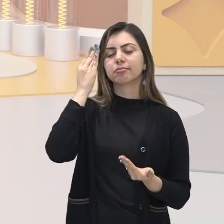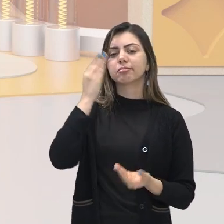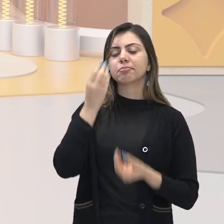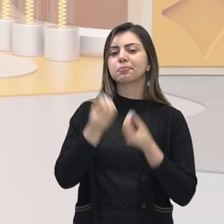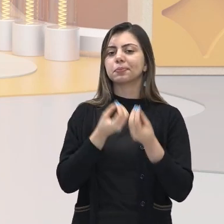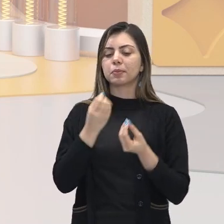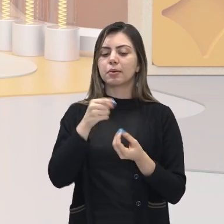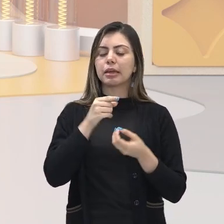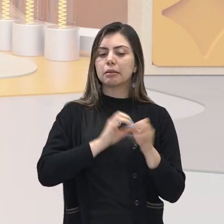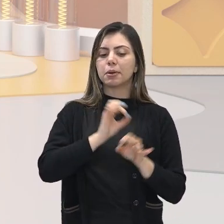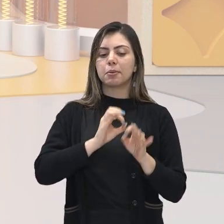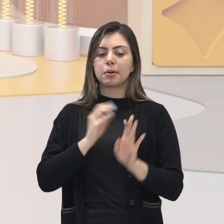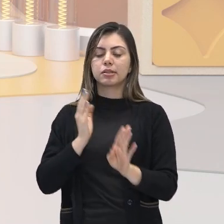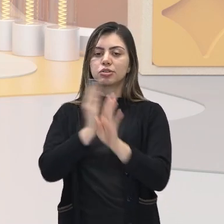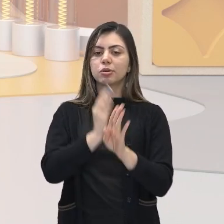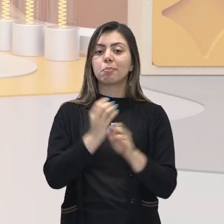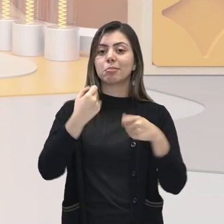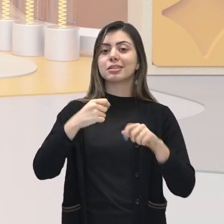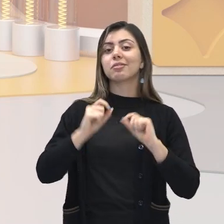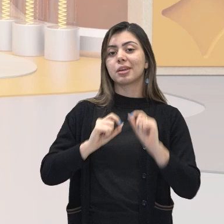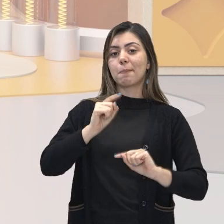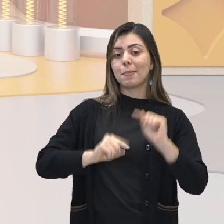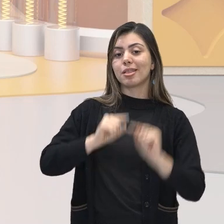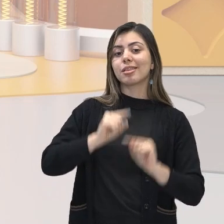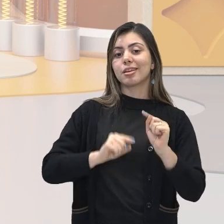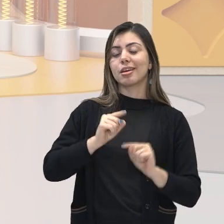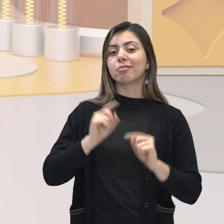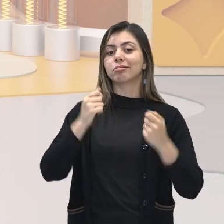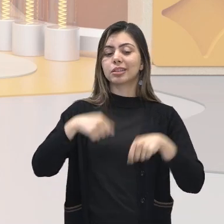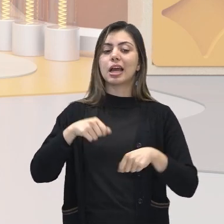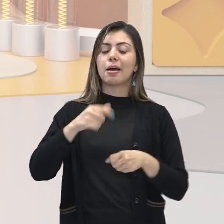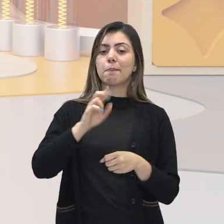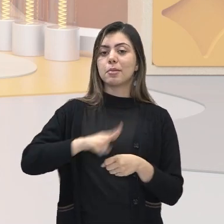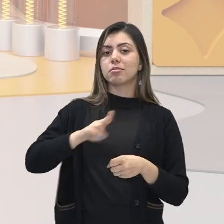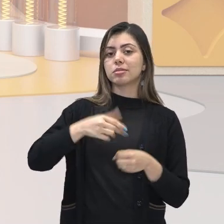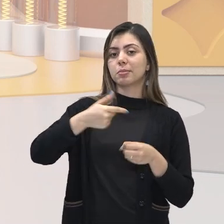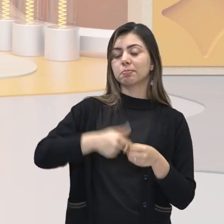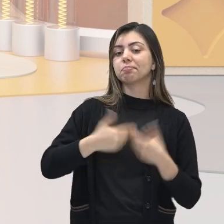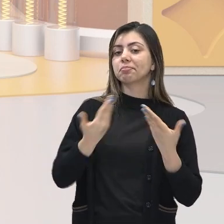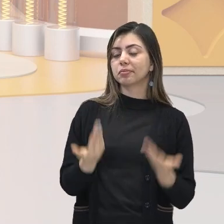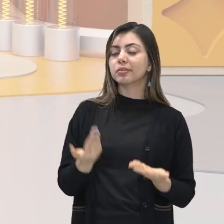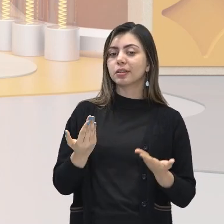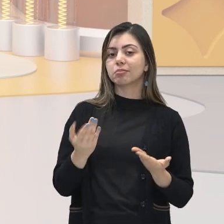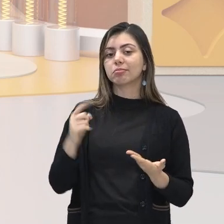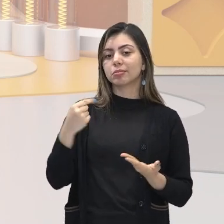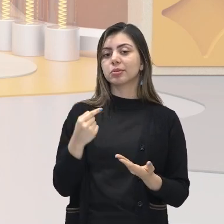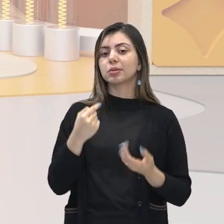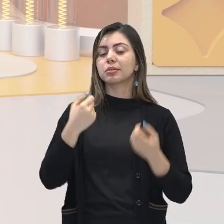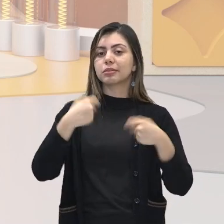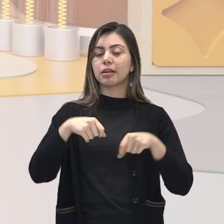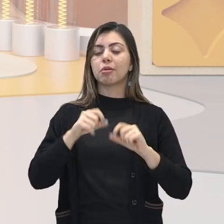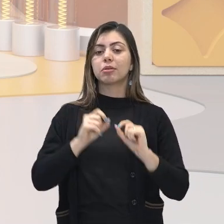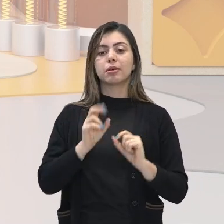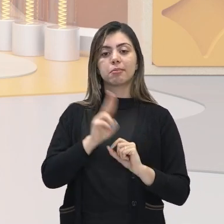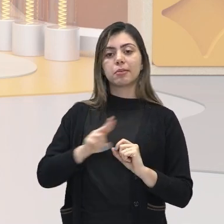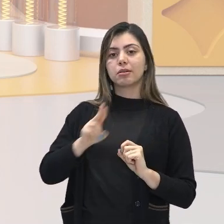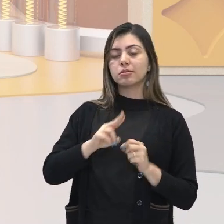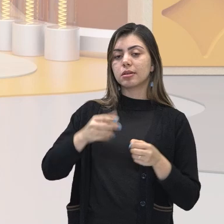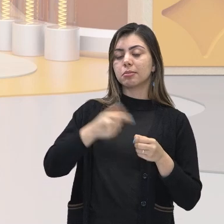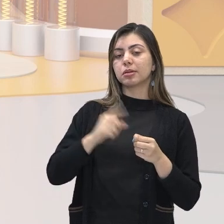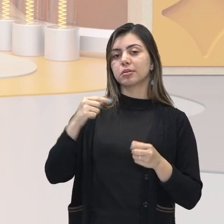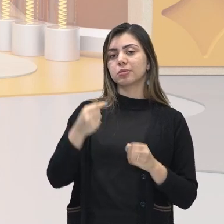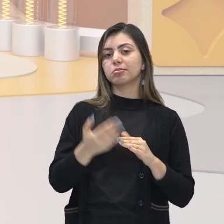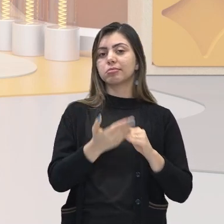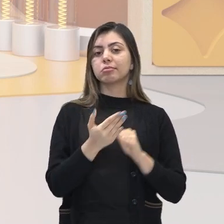isso era necessário um instrumento que utilizasse esse combustível. E entre esses instrumentos ali, essas ferramentas que beneficiam a